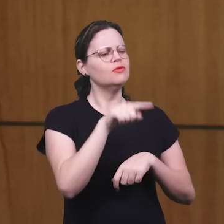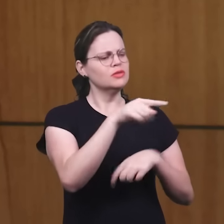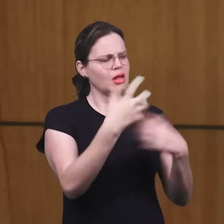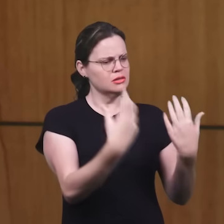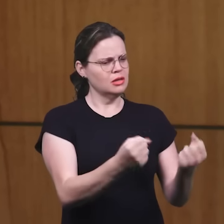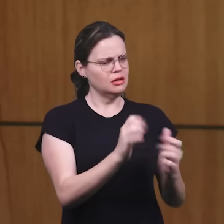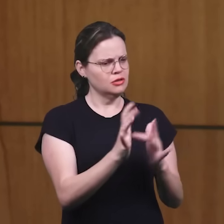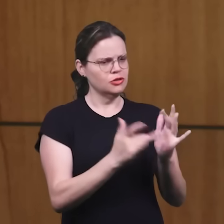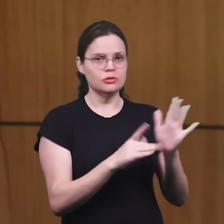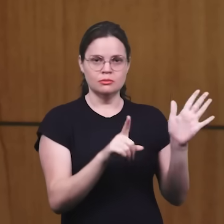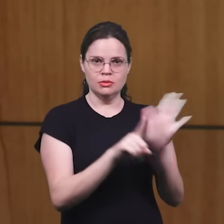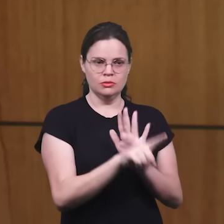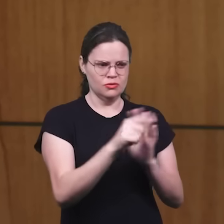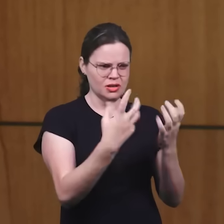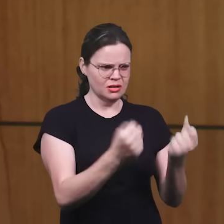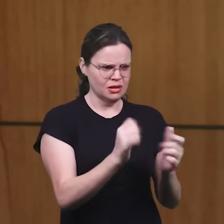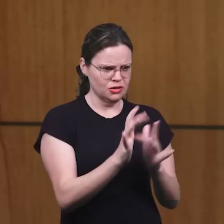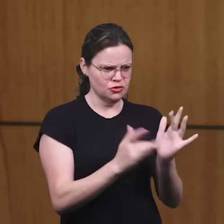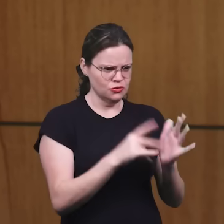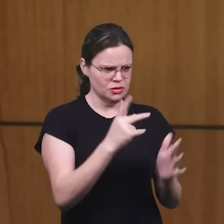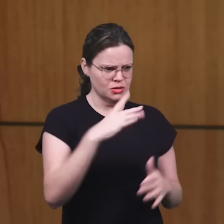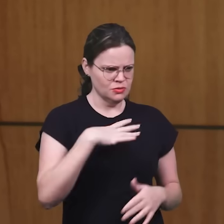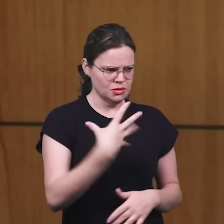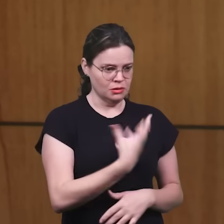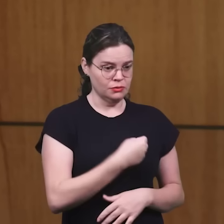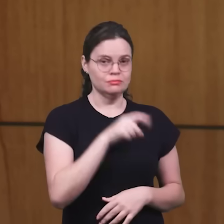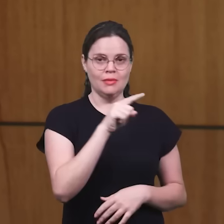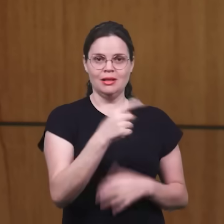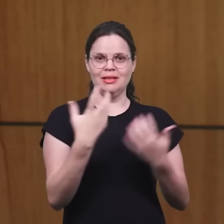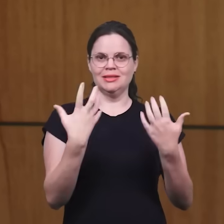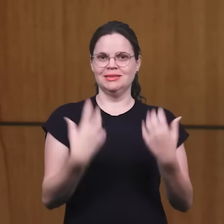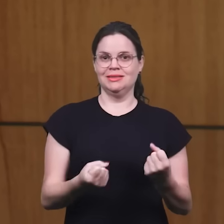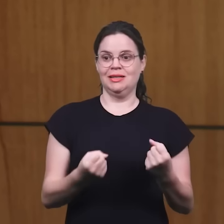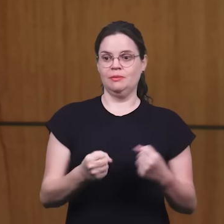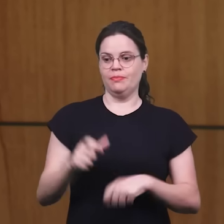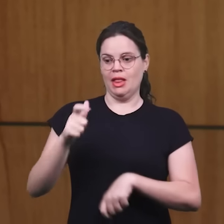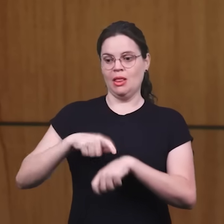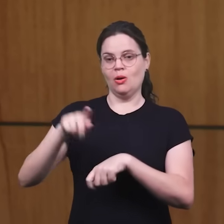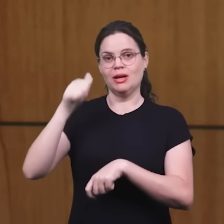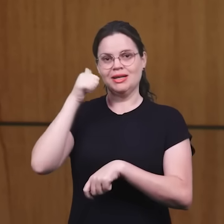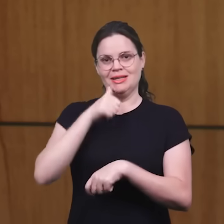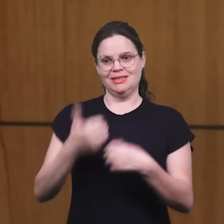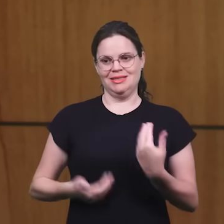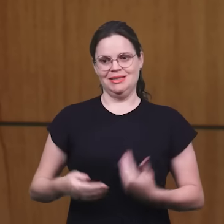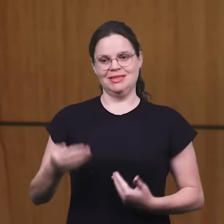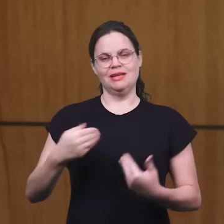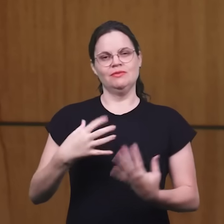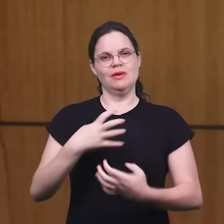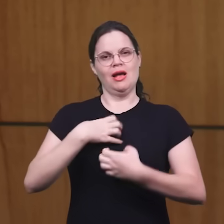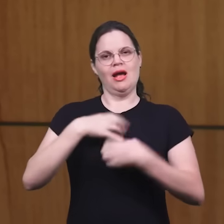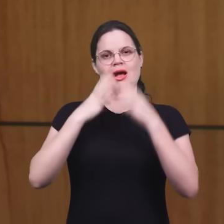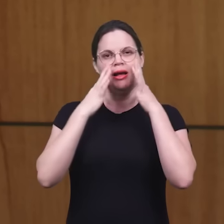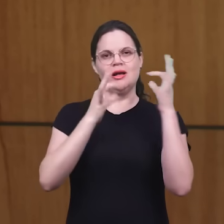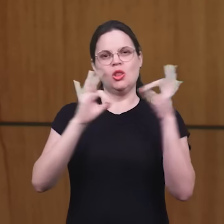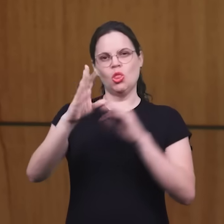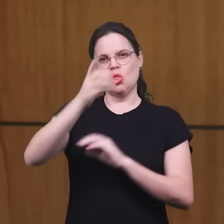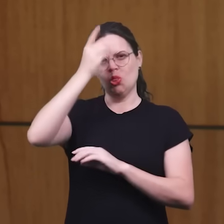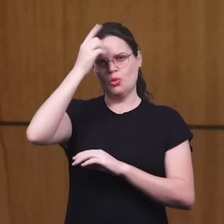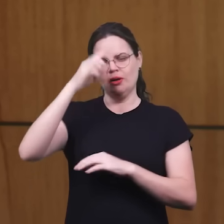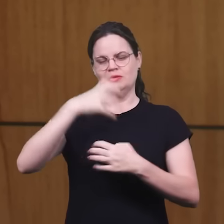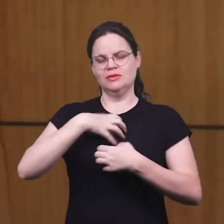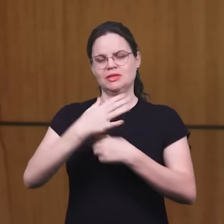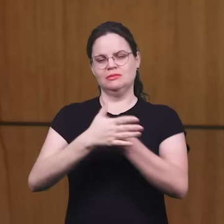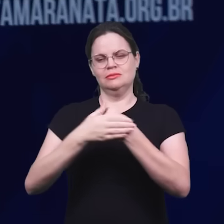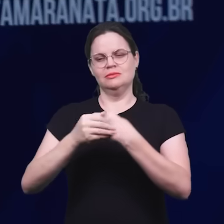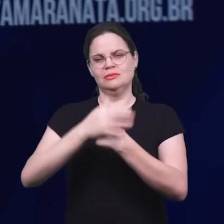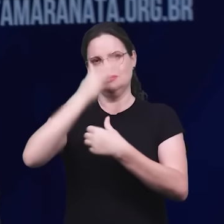seu Salvador. E ele aceitou. Quando essa serva ouviu este dom, ela será consolada e fortalecida